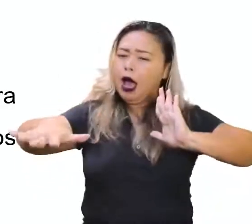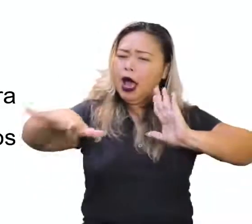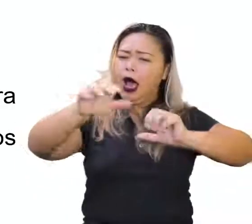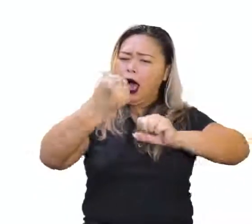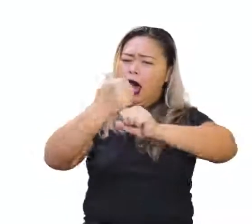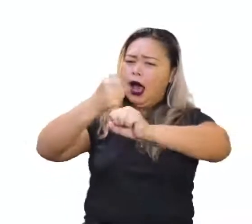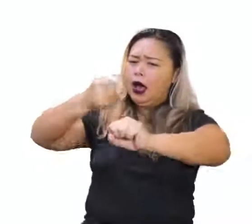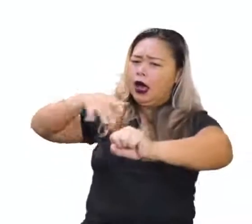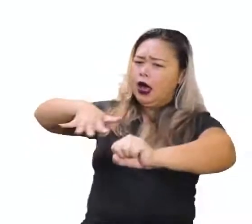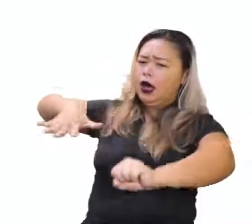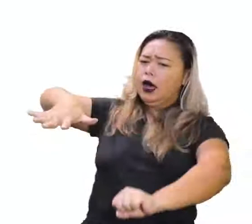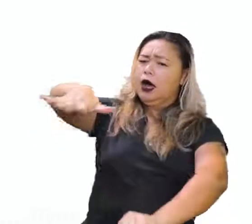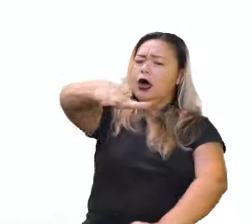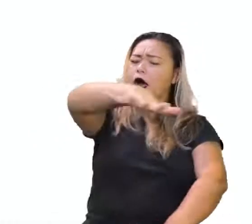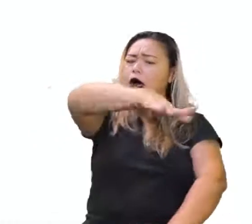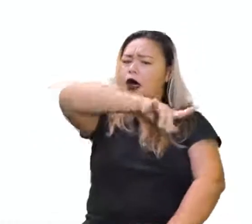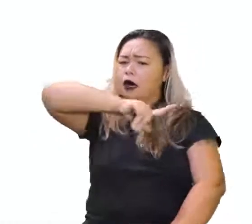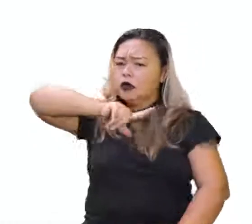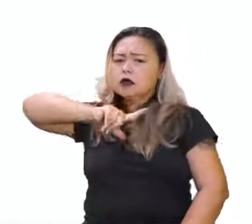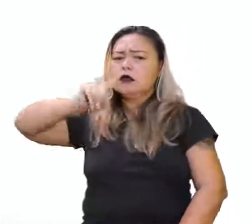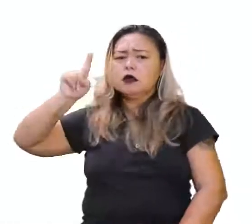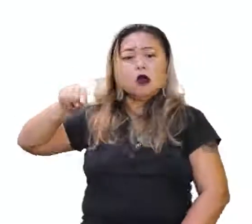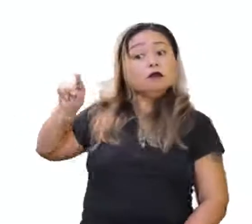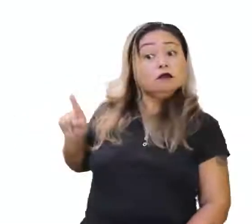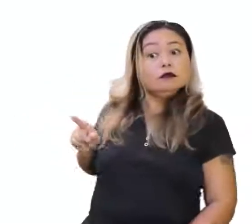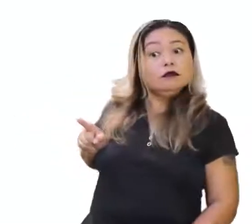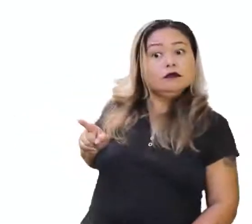produção para que